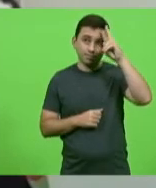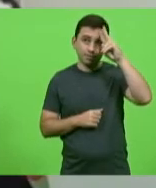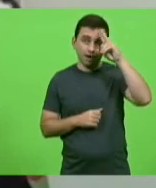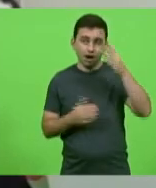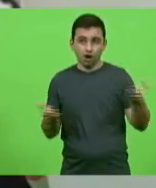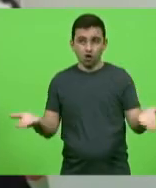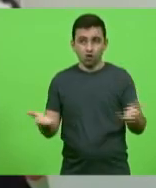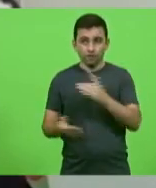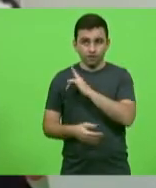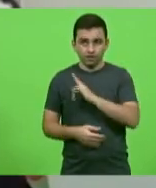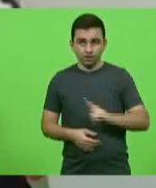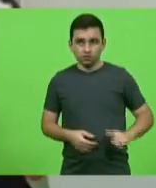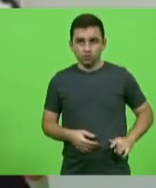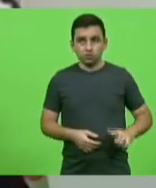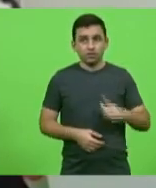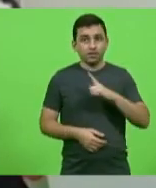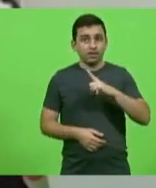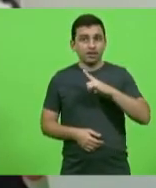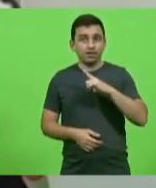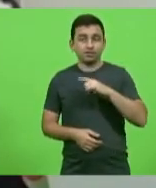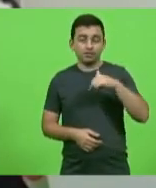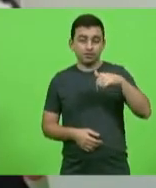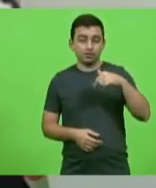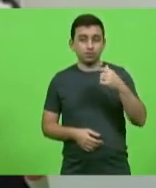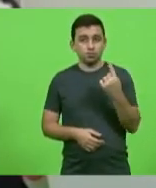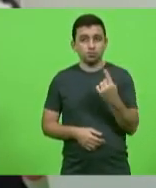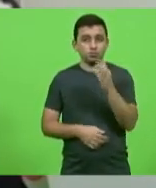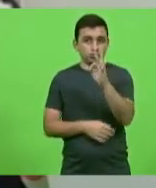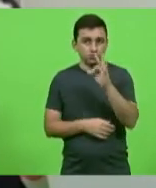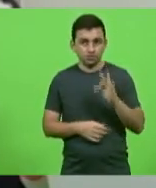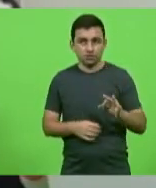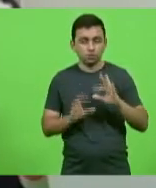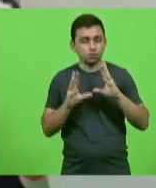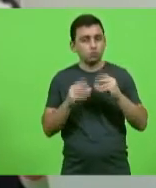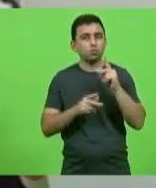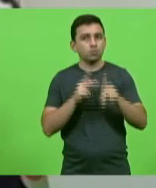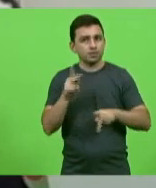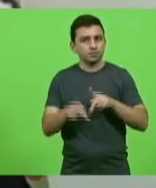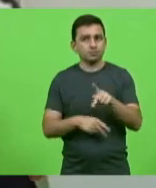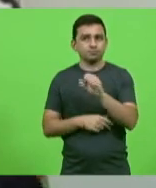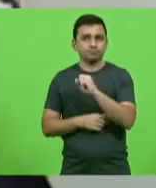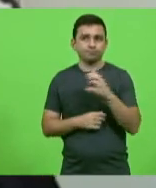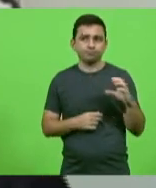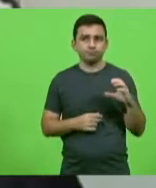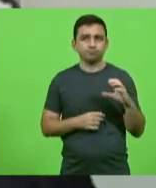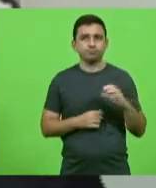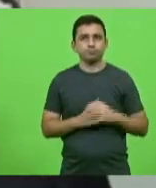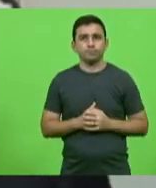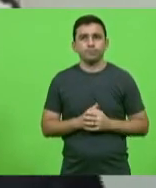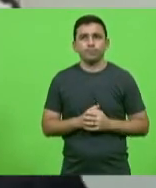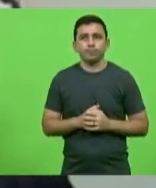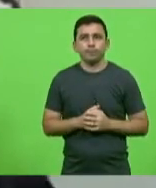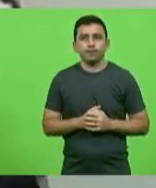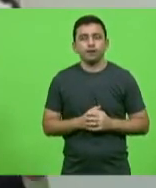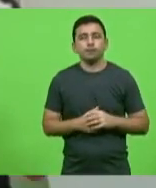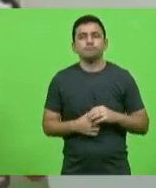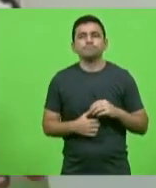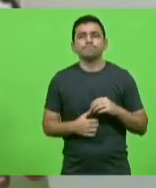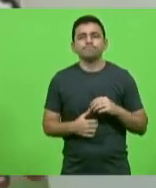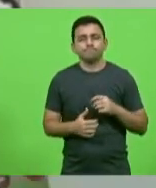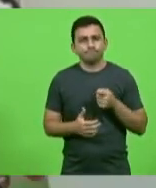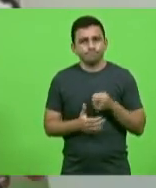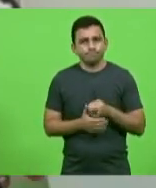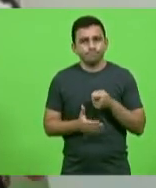que o atual governador foi eleito com 71 por cento de dos votos dos Catarinenses e exigindo